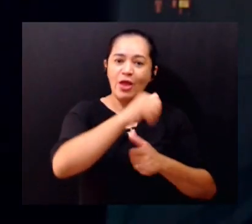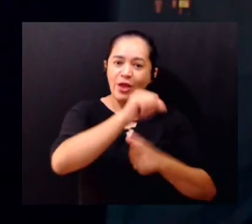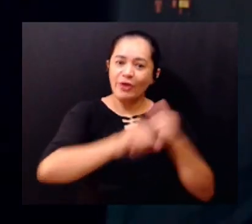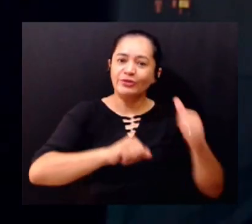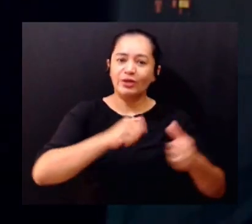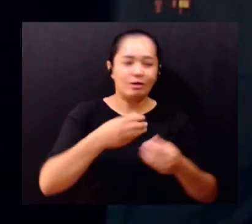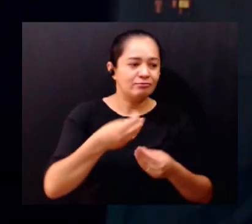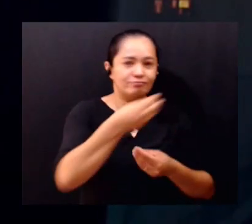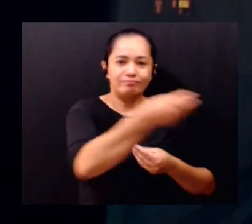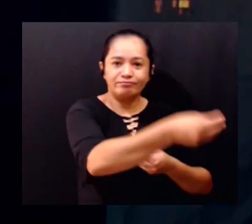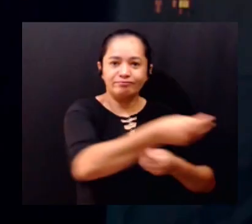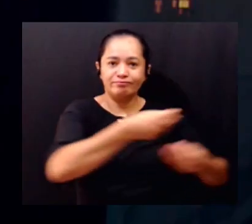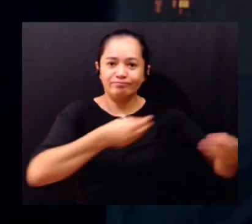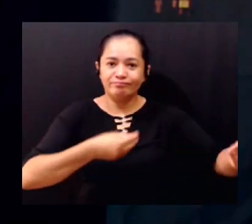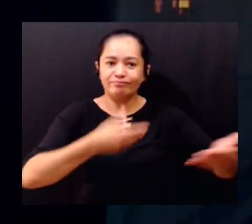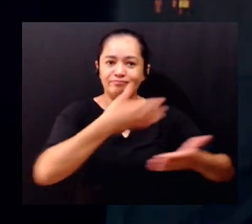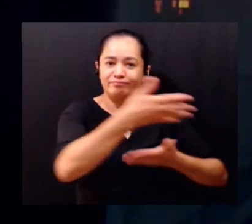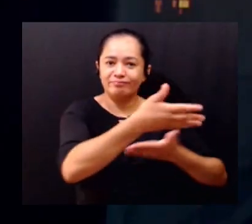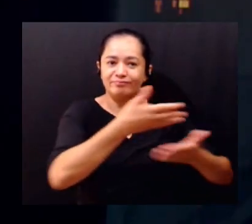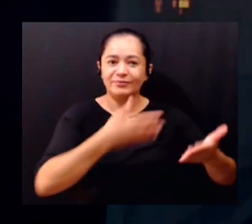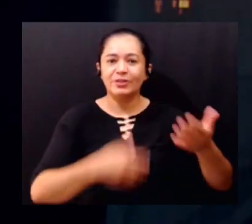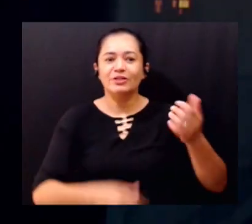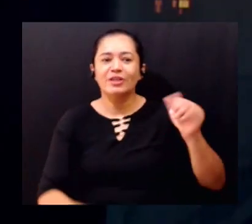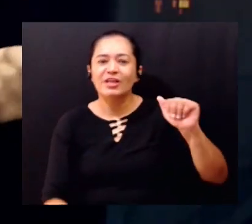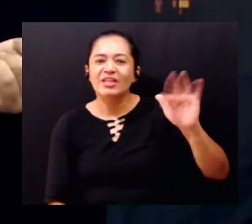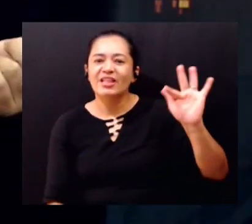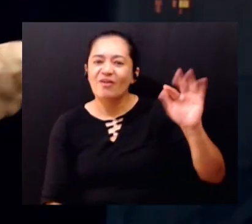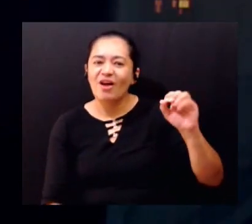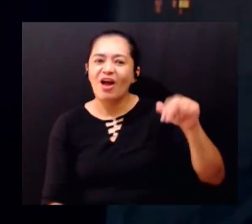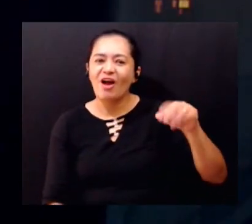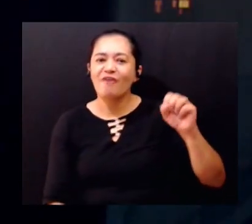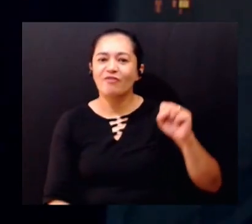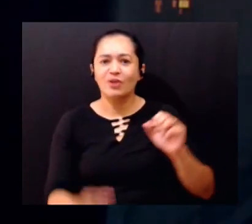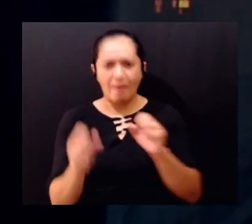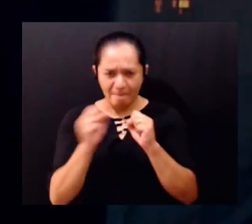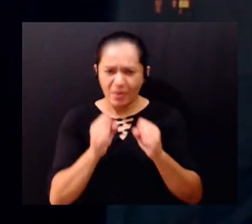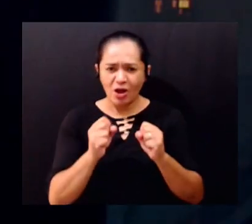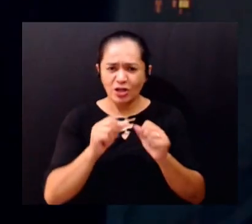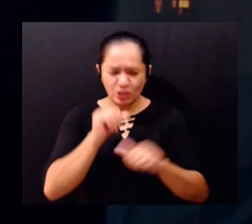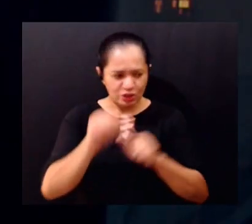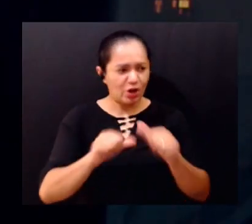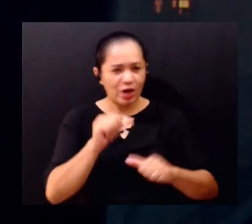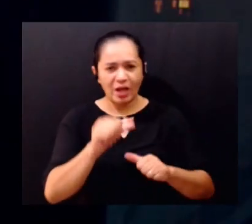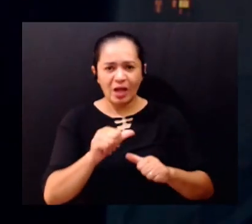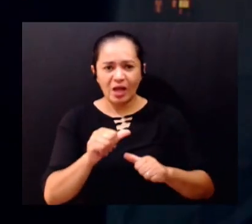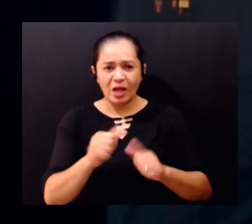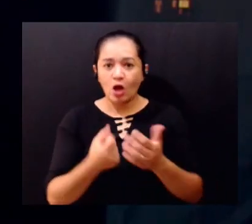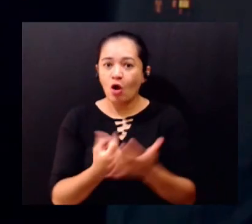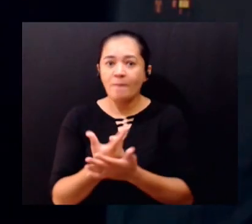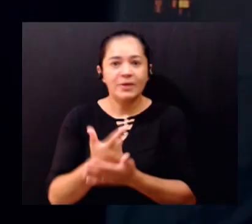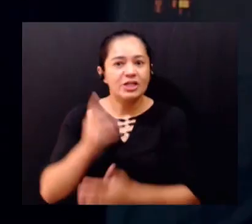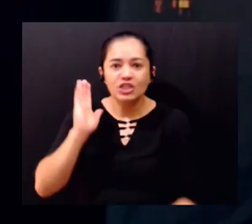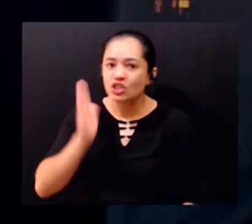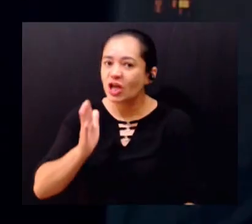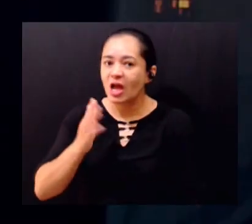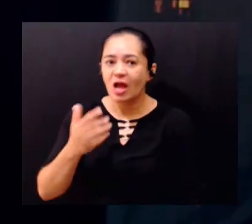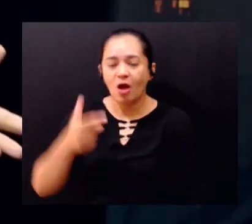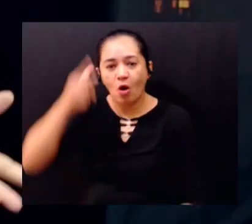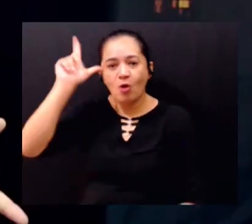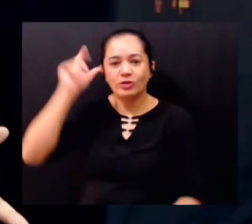da banca, era o seu Afonso. Eu chegava, seu Afonso, pode trocar esse por esse? Poxa, eu comprei ontem, já li, né? E muita gente aperfeiçoou a